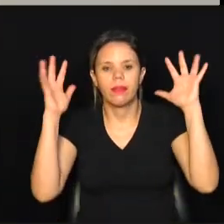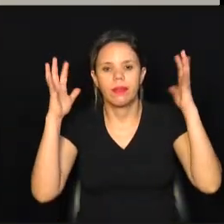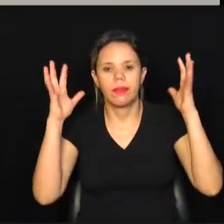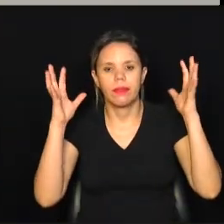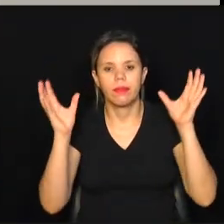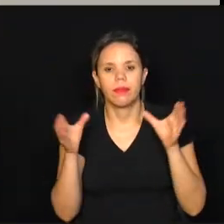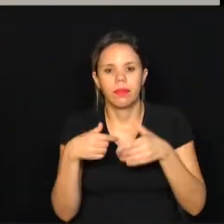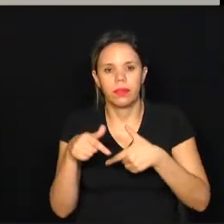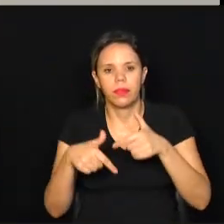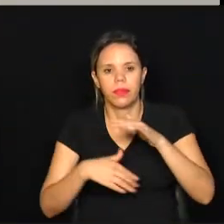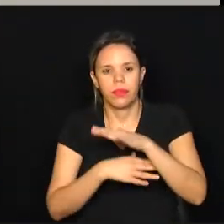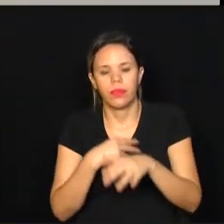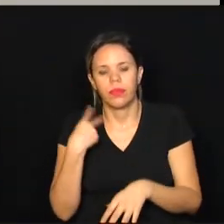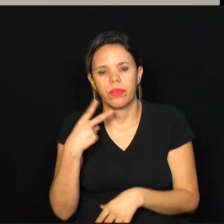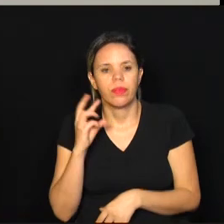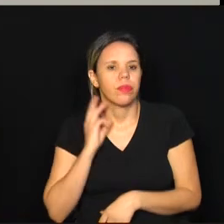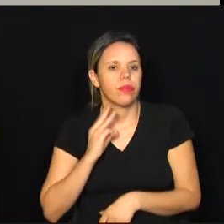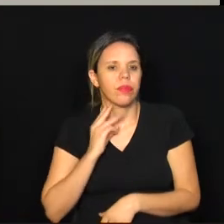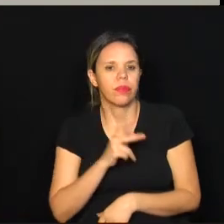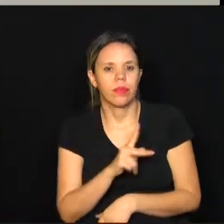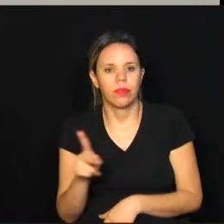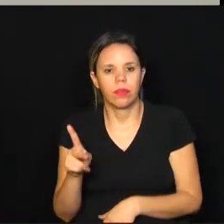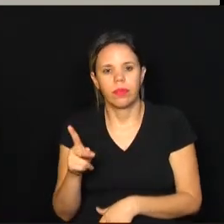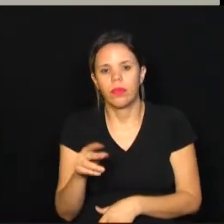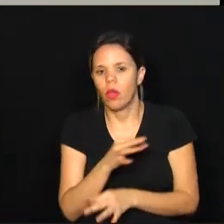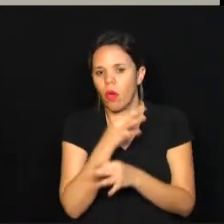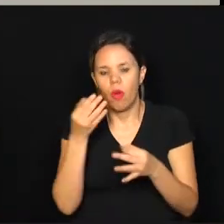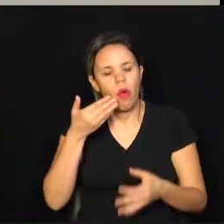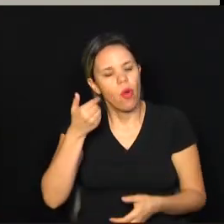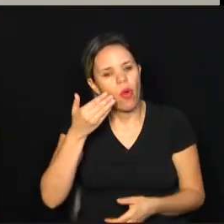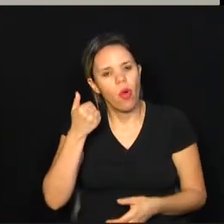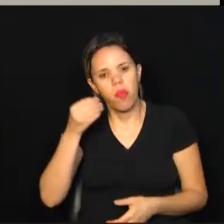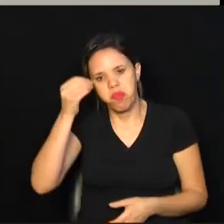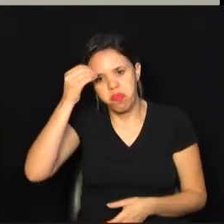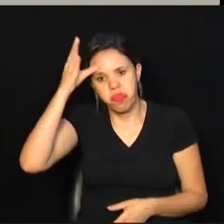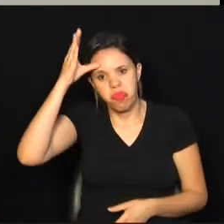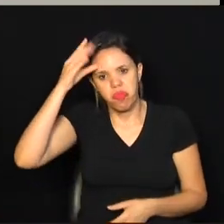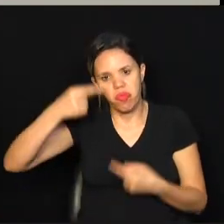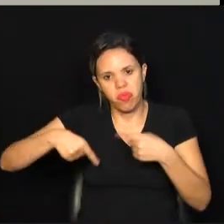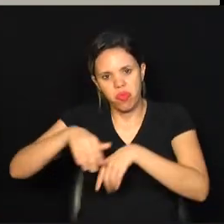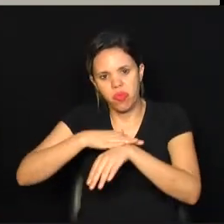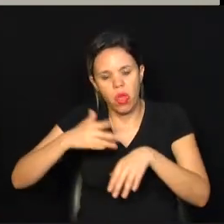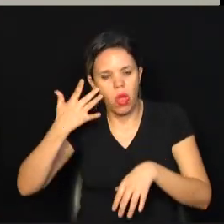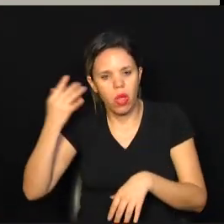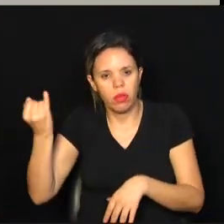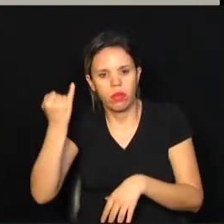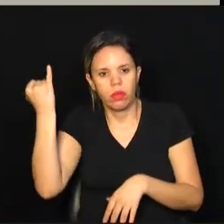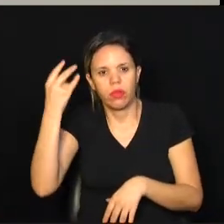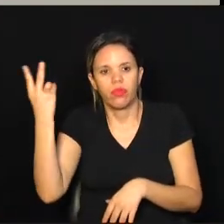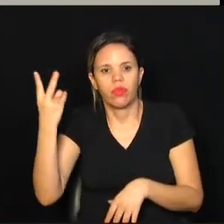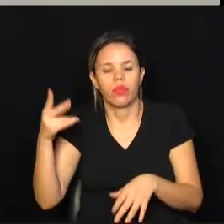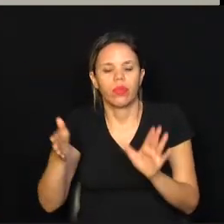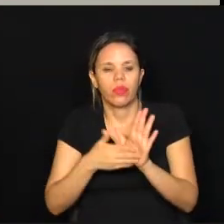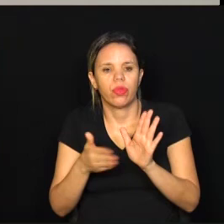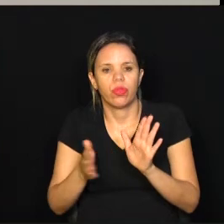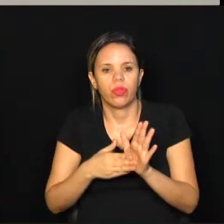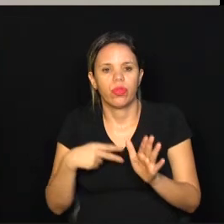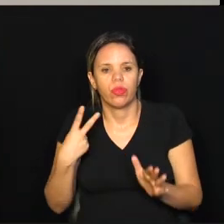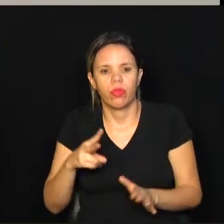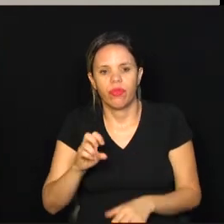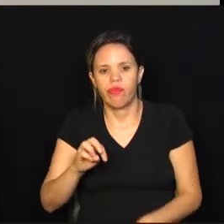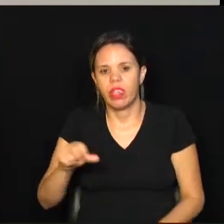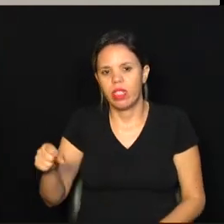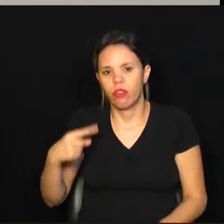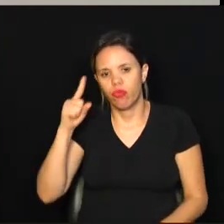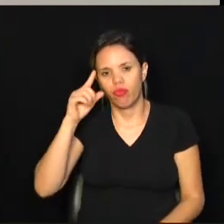comissão, presidente Cecílio, tá? Foi muito bom, muito rico o debate. Acho muito válida a proposta da Vanessa de um dia